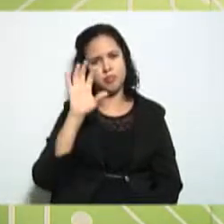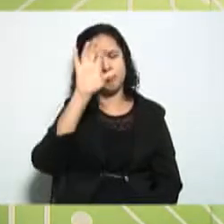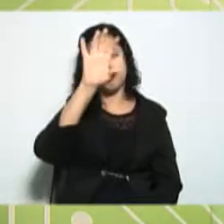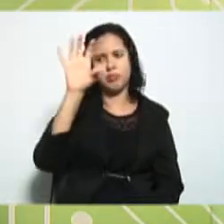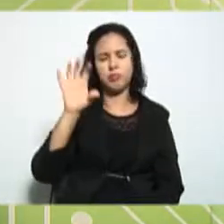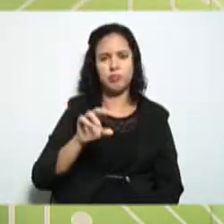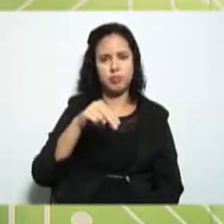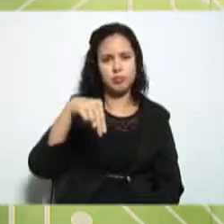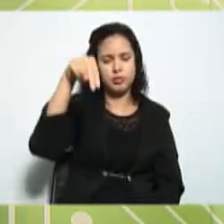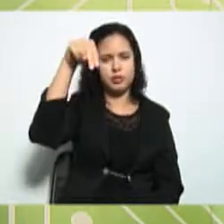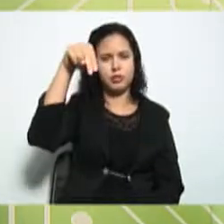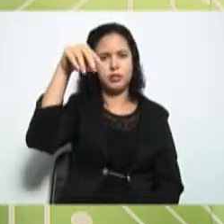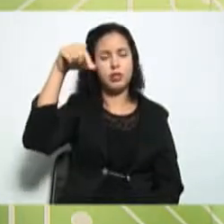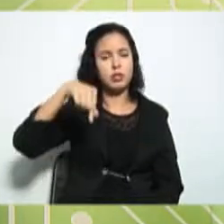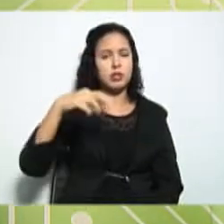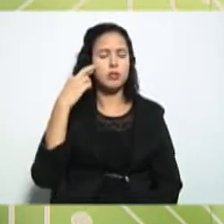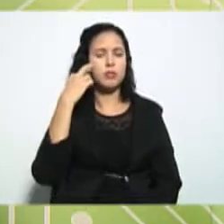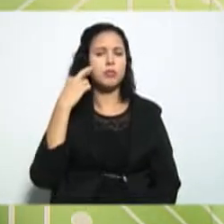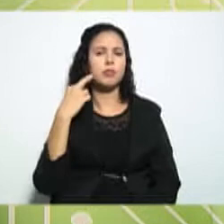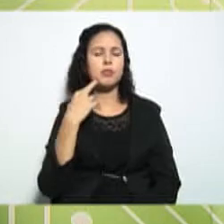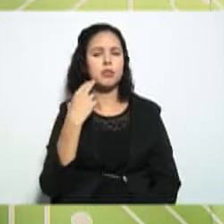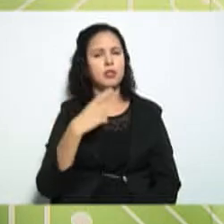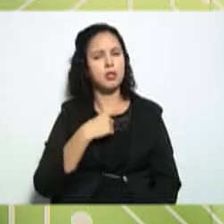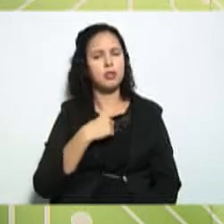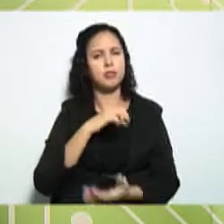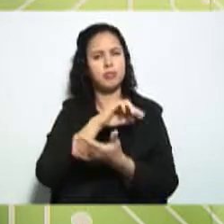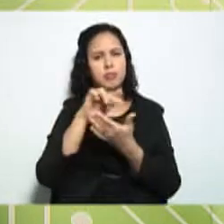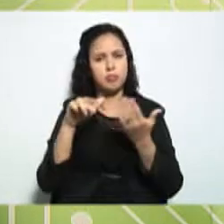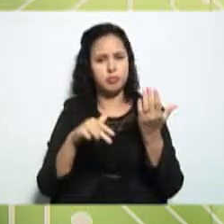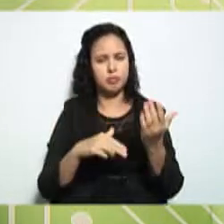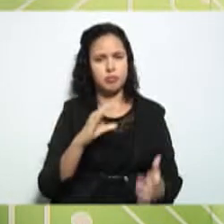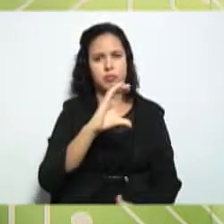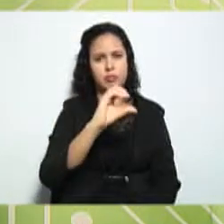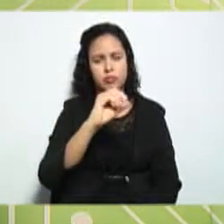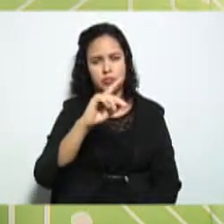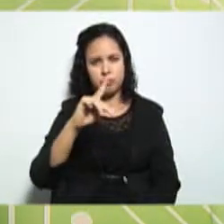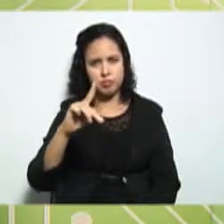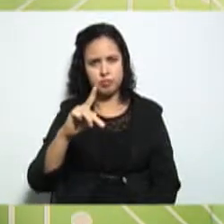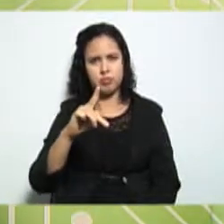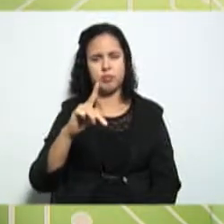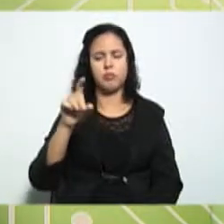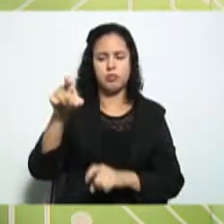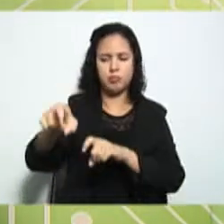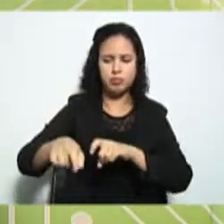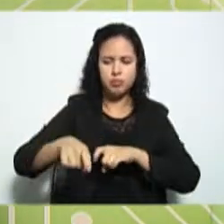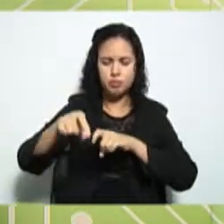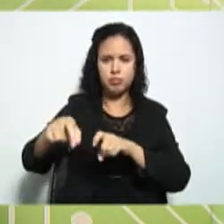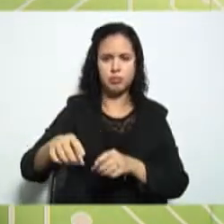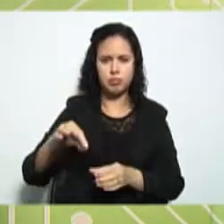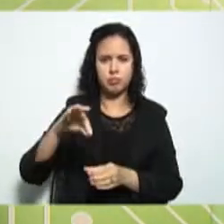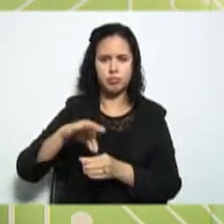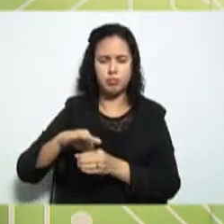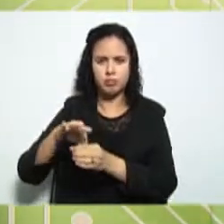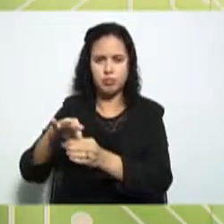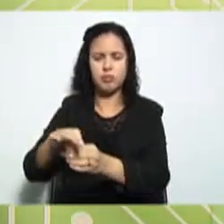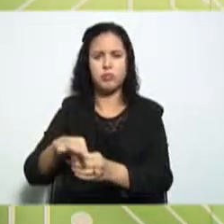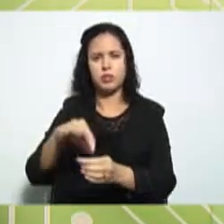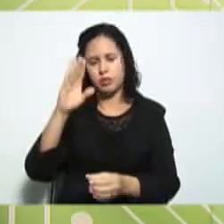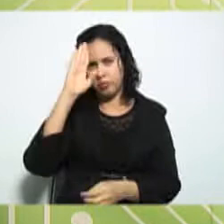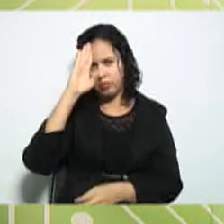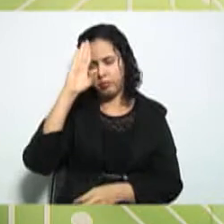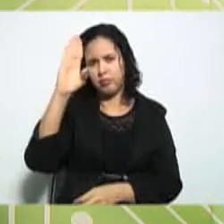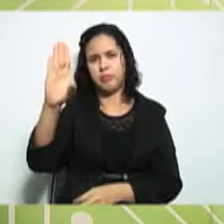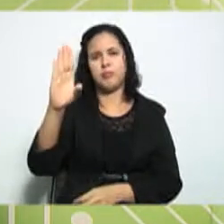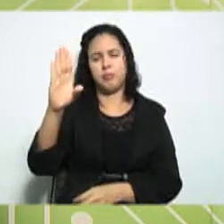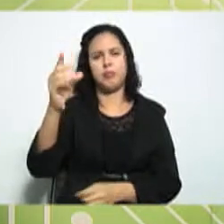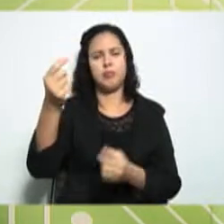Nós temos várias cooperativas agropecuárias espalhadas pelo nosso estado, principalmente quando a gente fala de leite, de café, são as